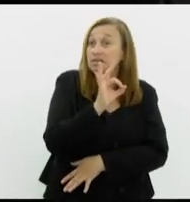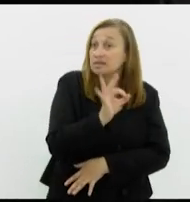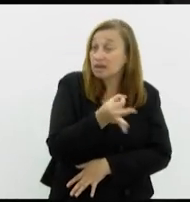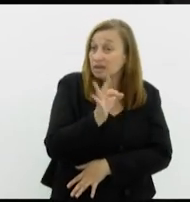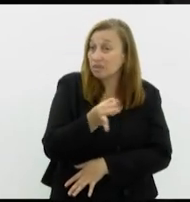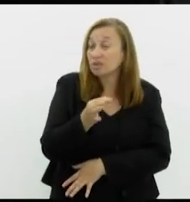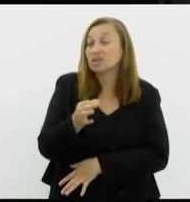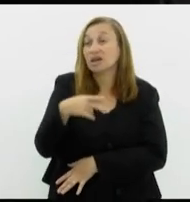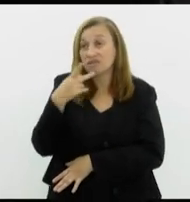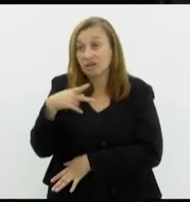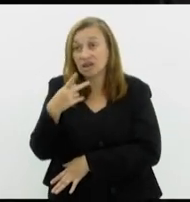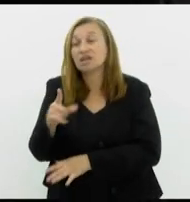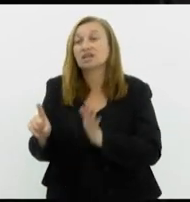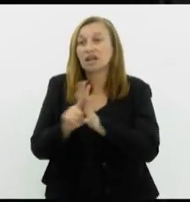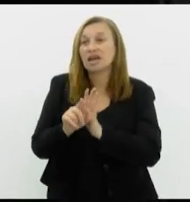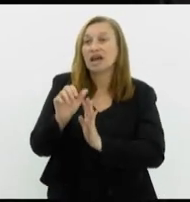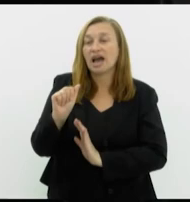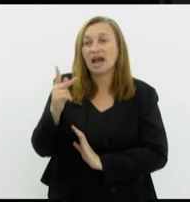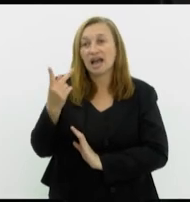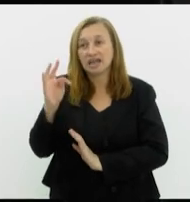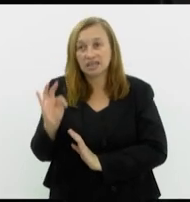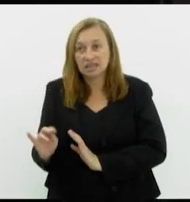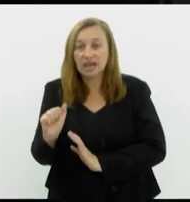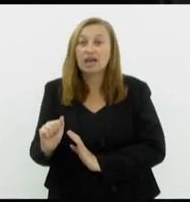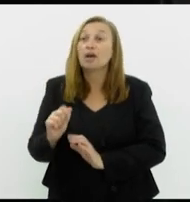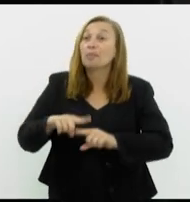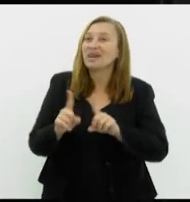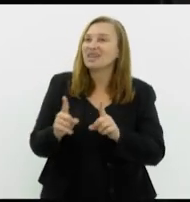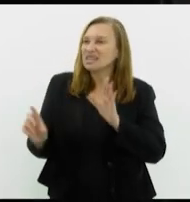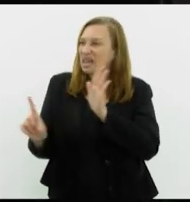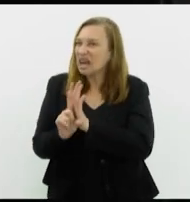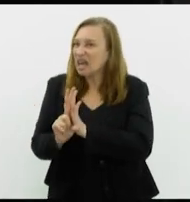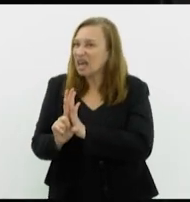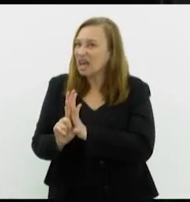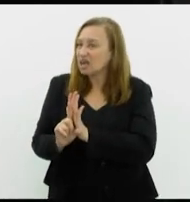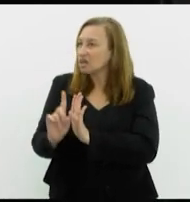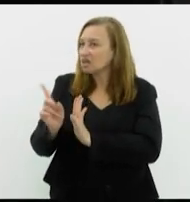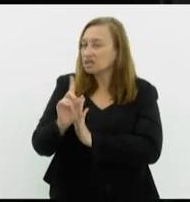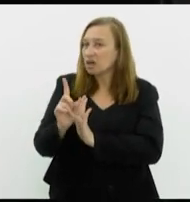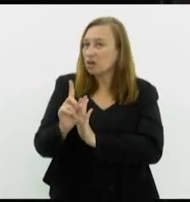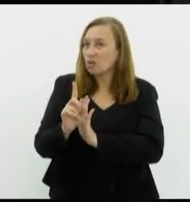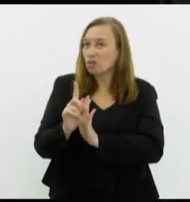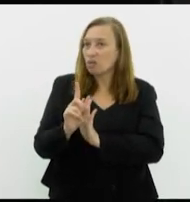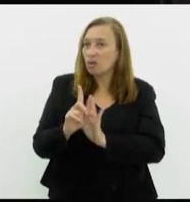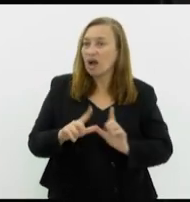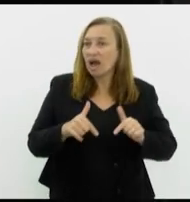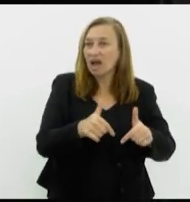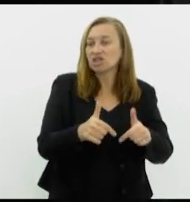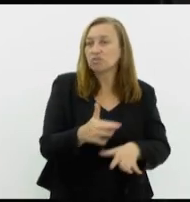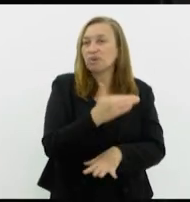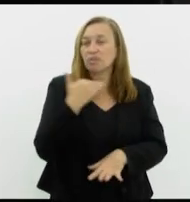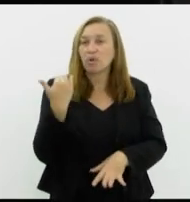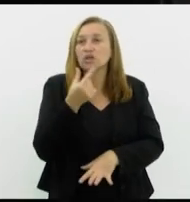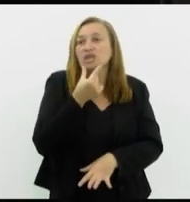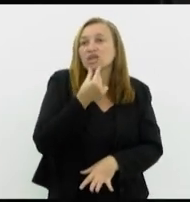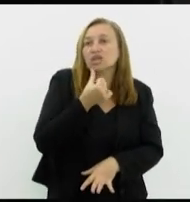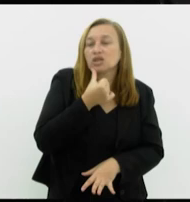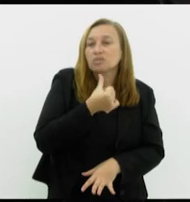ele estava falando da Lei Agatha Félix. Mas essa lei não serviu, da mesma forma, para o assassinato das